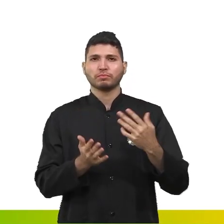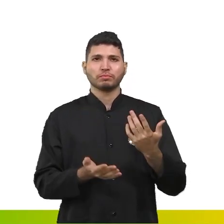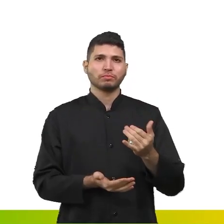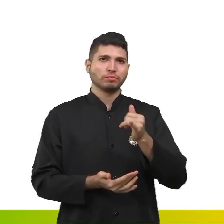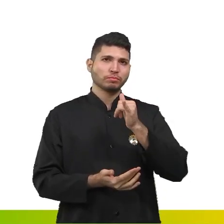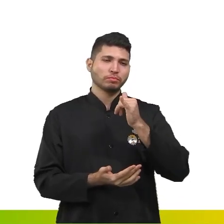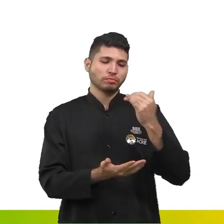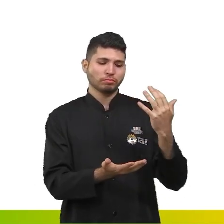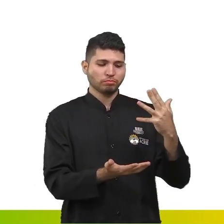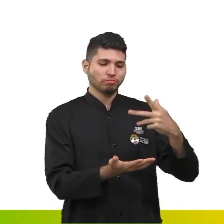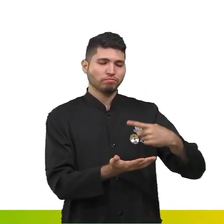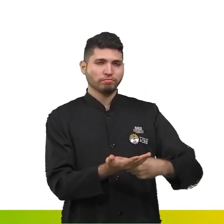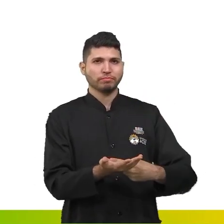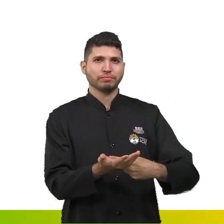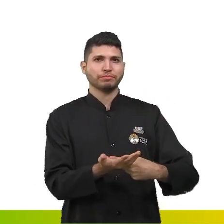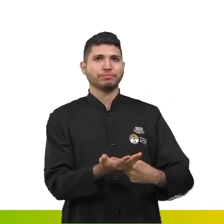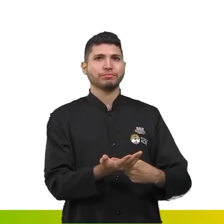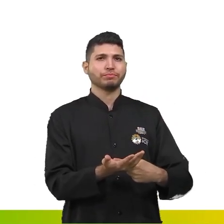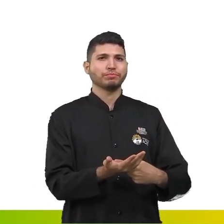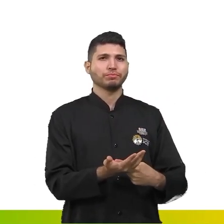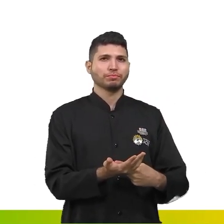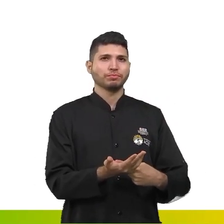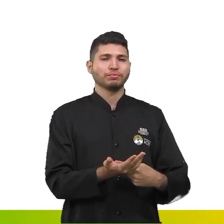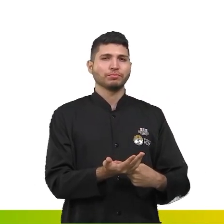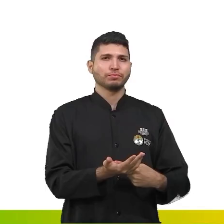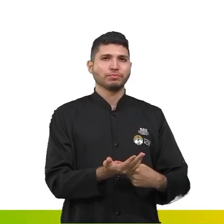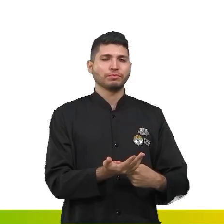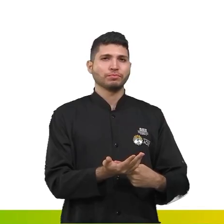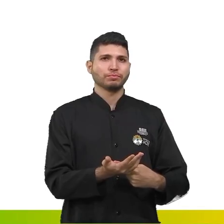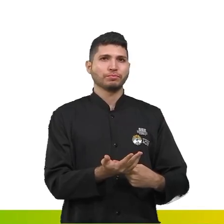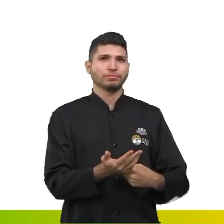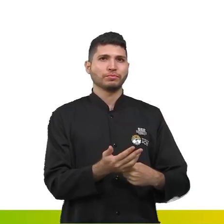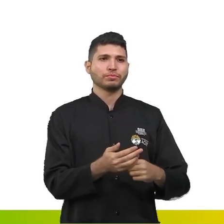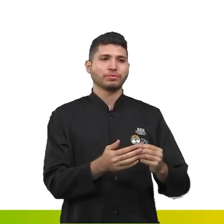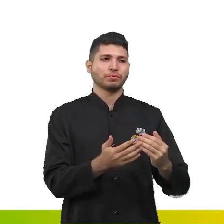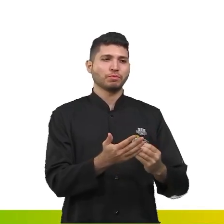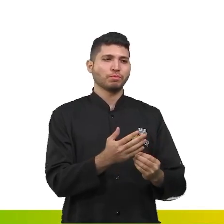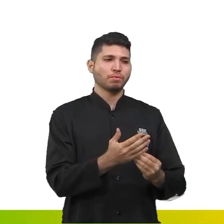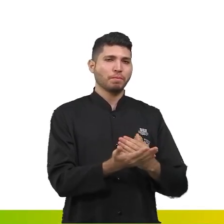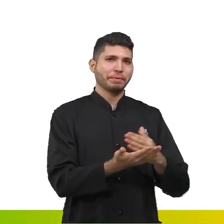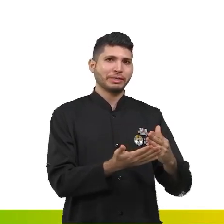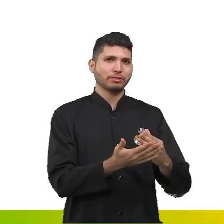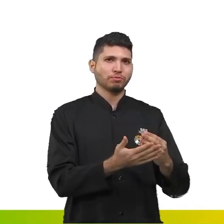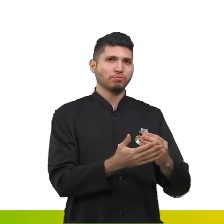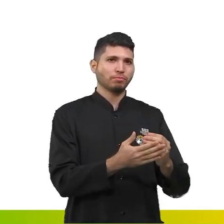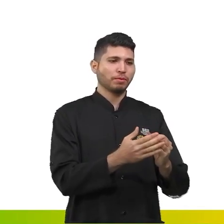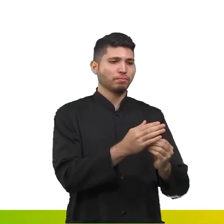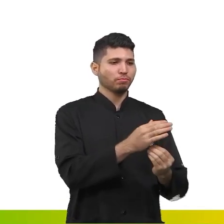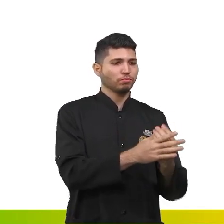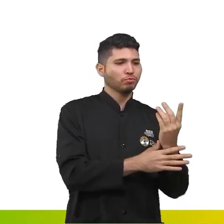falei. Geralmente ele deriva de uma palavra originária, né? Por